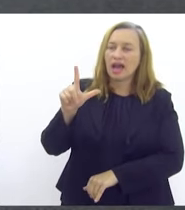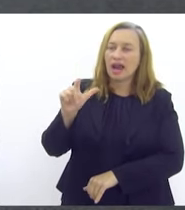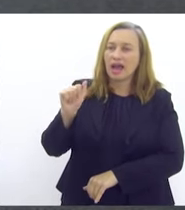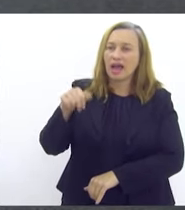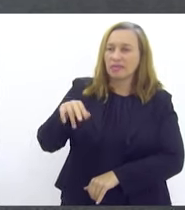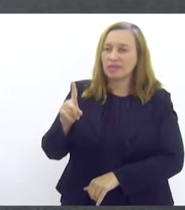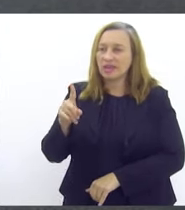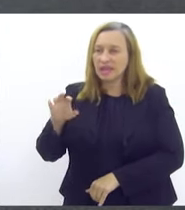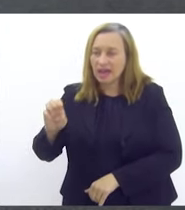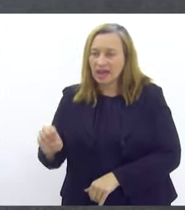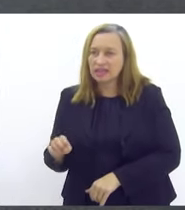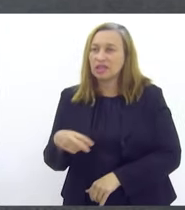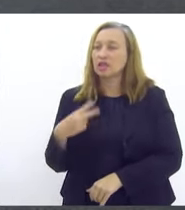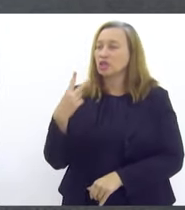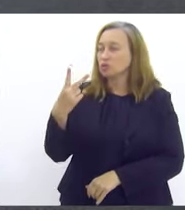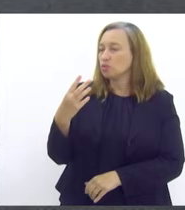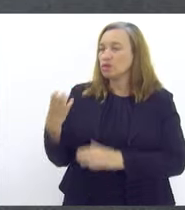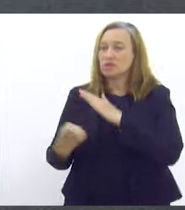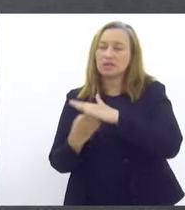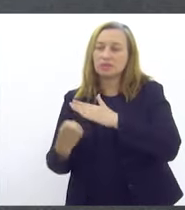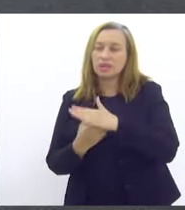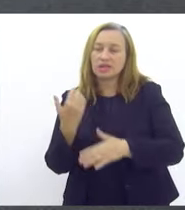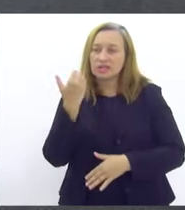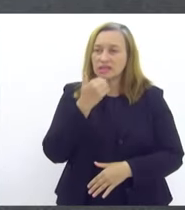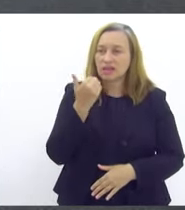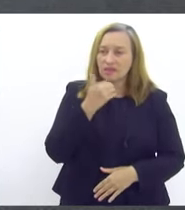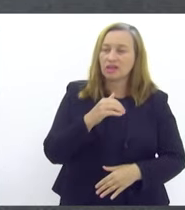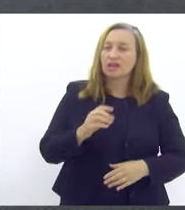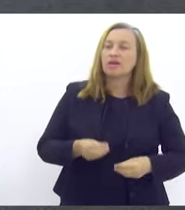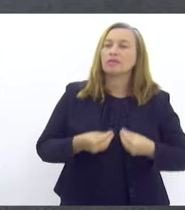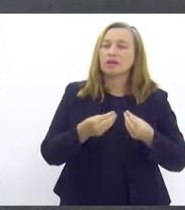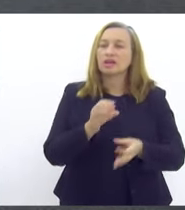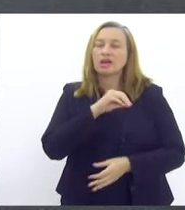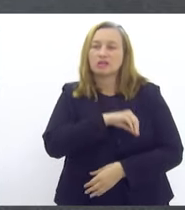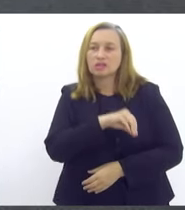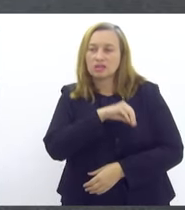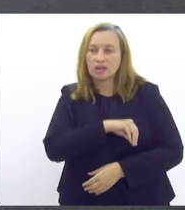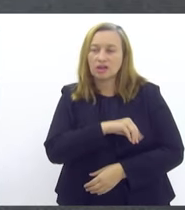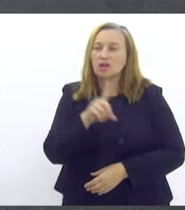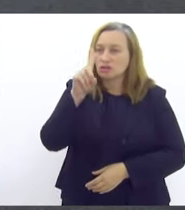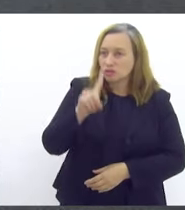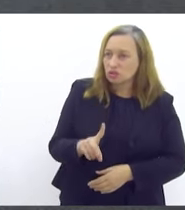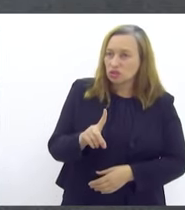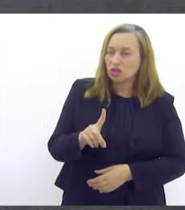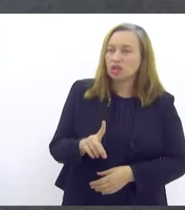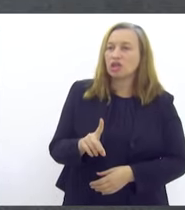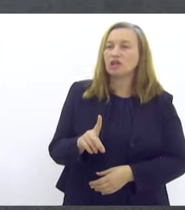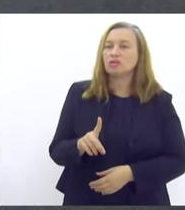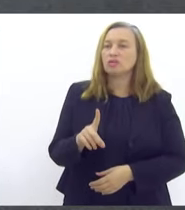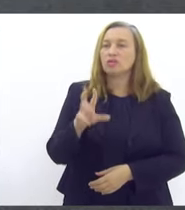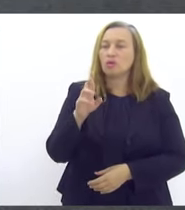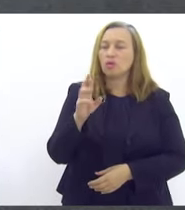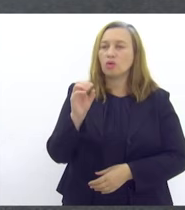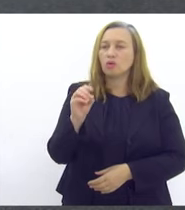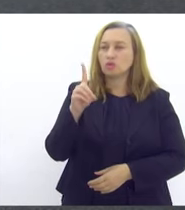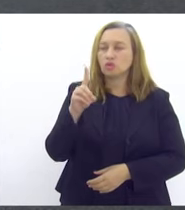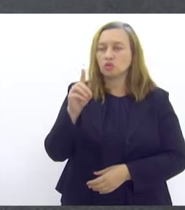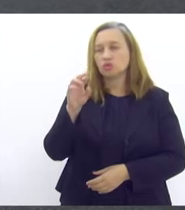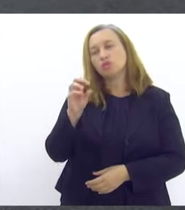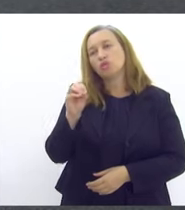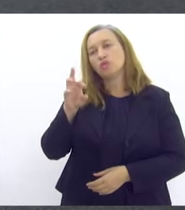que são duas empresas covardes, para poder garantir os salários, os direitos trabalhistas dos rodoviários e a segurança na